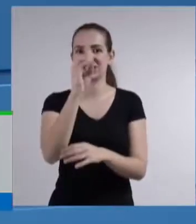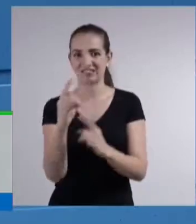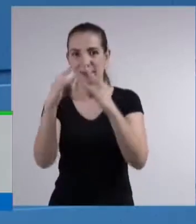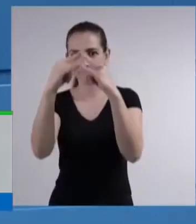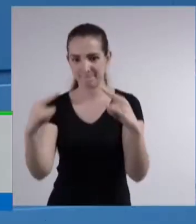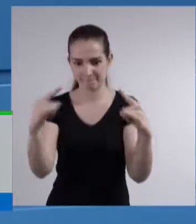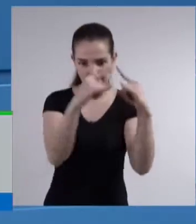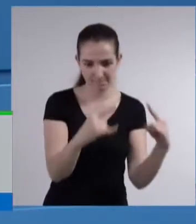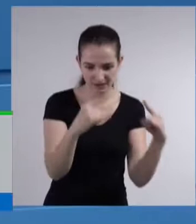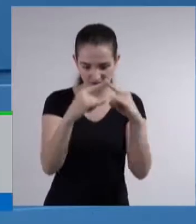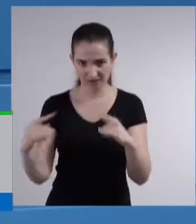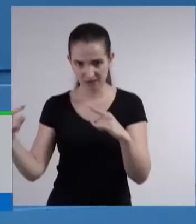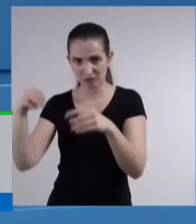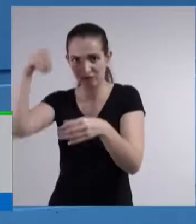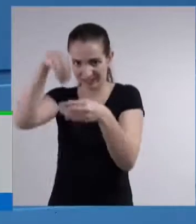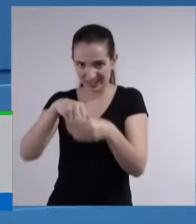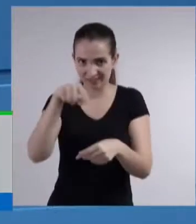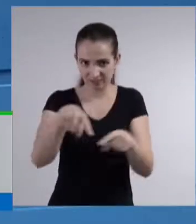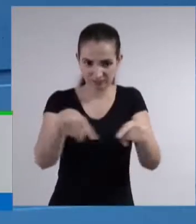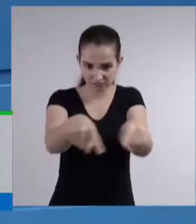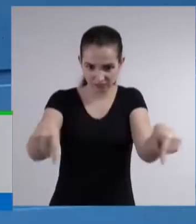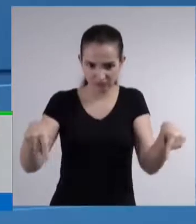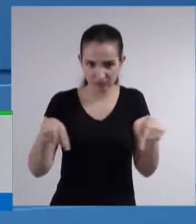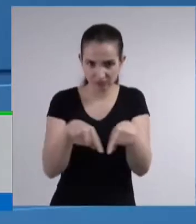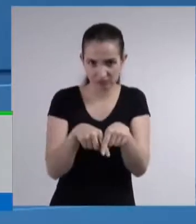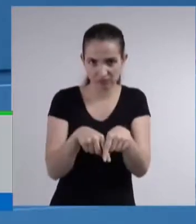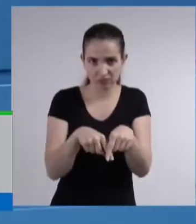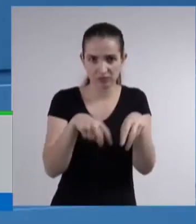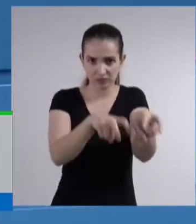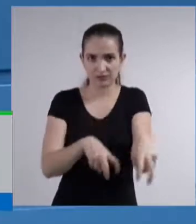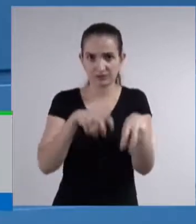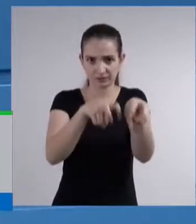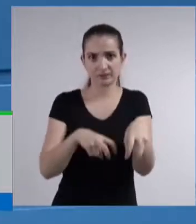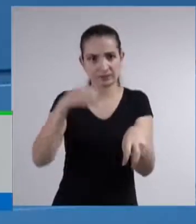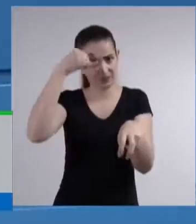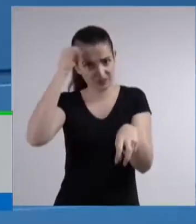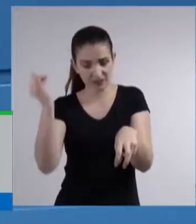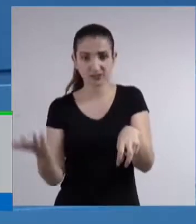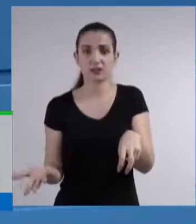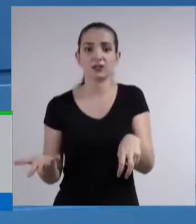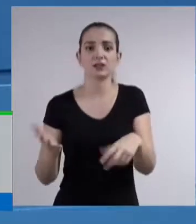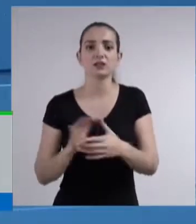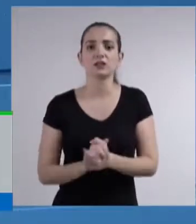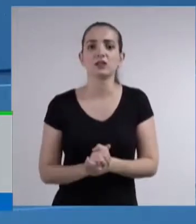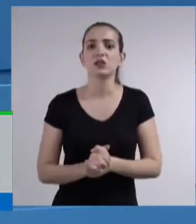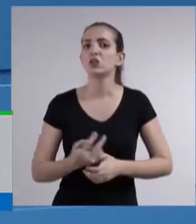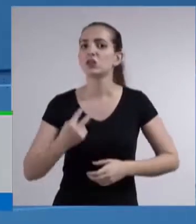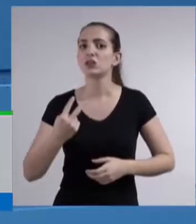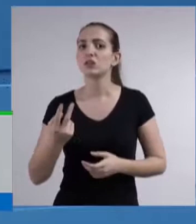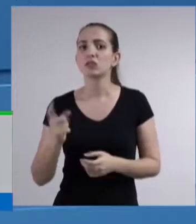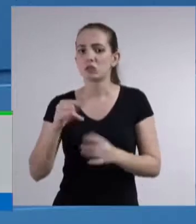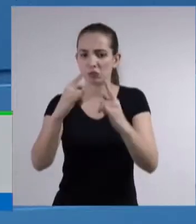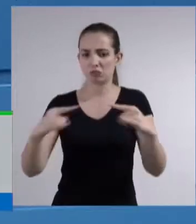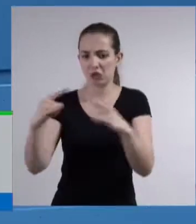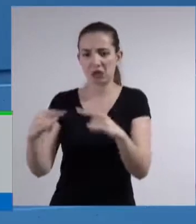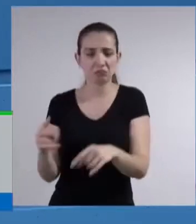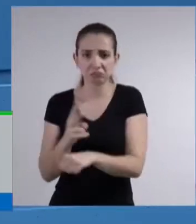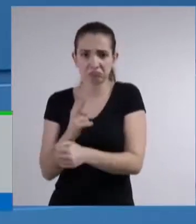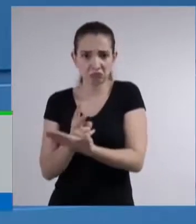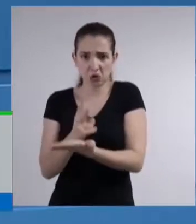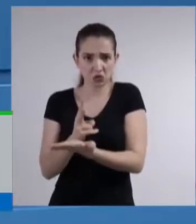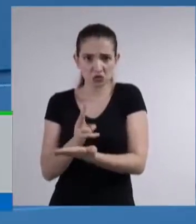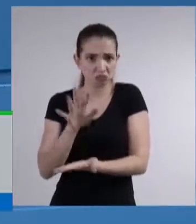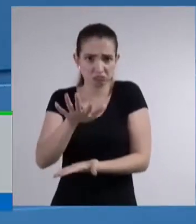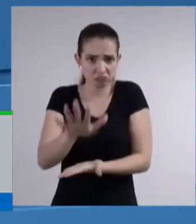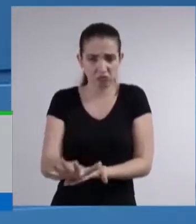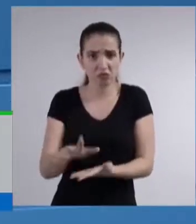Santa Maria, que os índios construíram, e era para ter desmanchado esses barracos lá, não desmanchou, porque a máquina